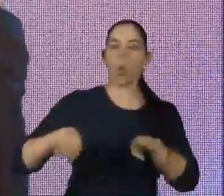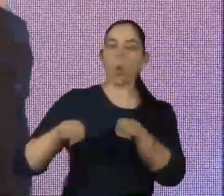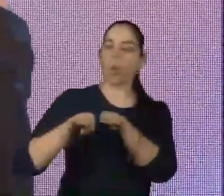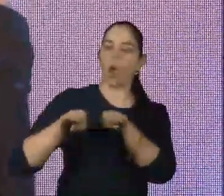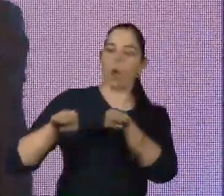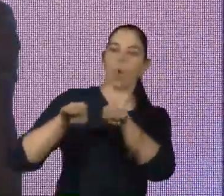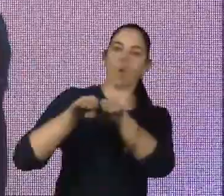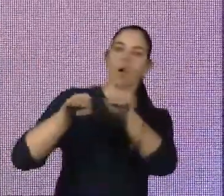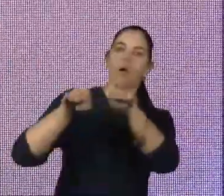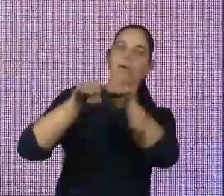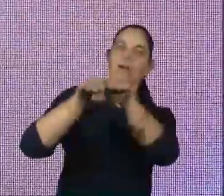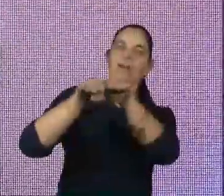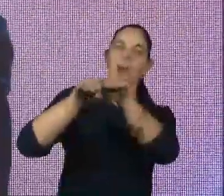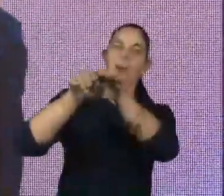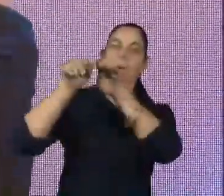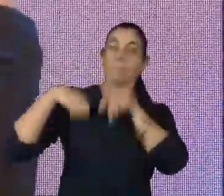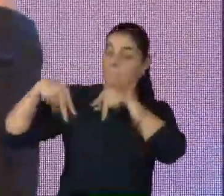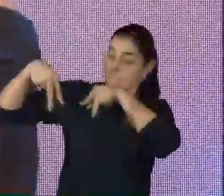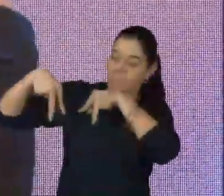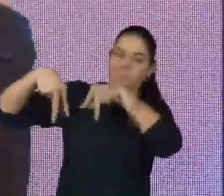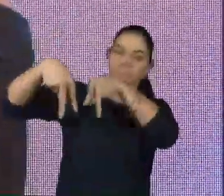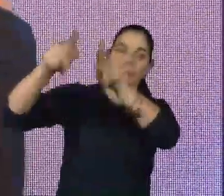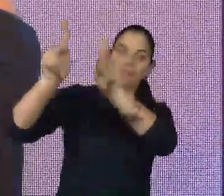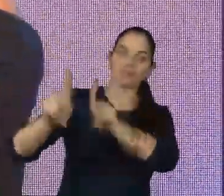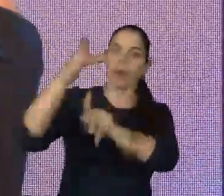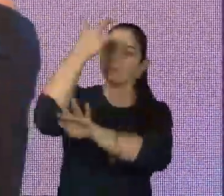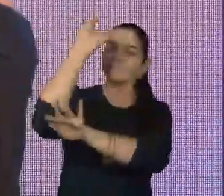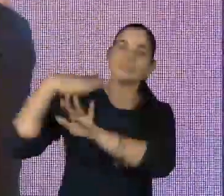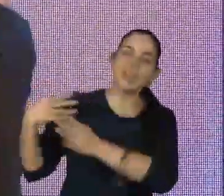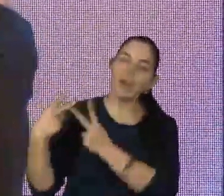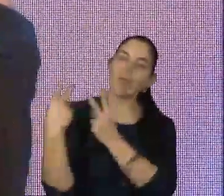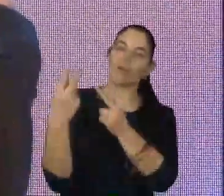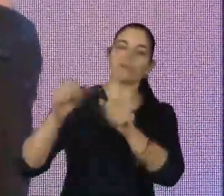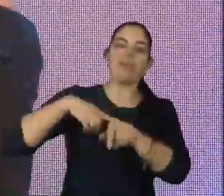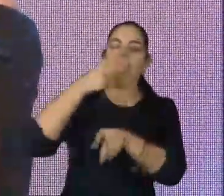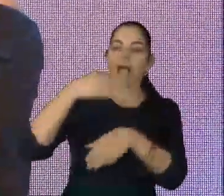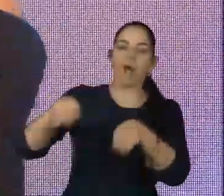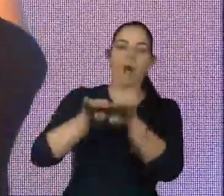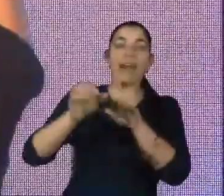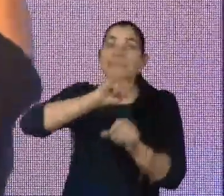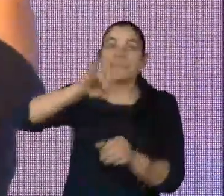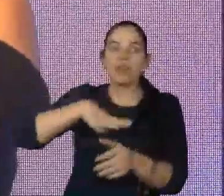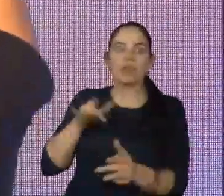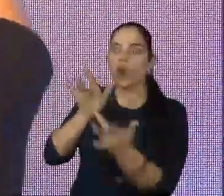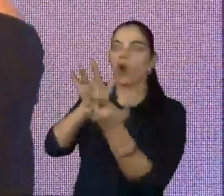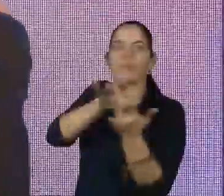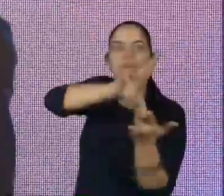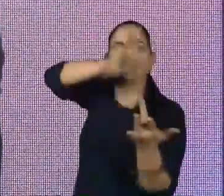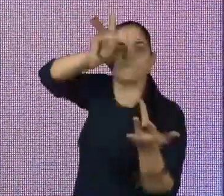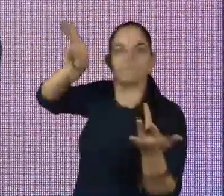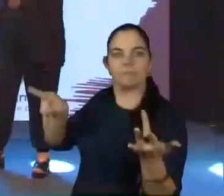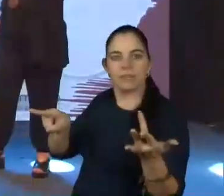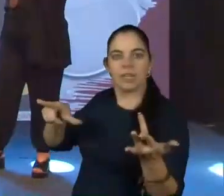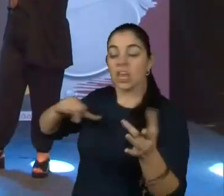igual a vocês, igual a mim, me coloco junto. Então, se a gente não tem essa construção plural, a gente tem medo do